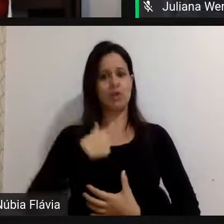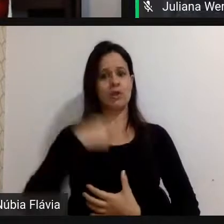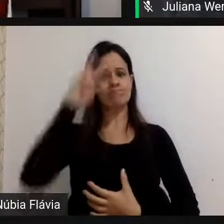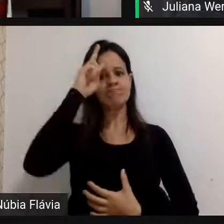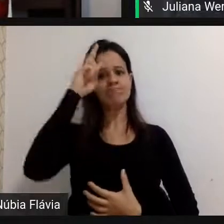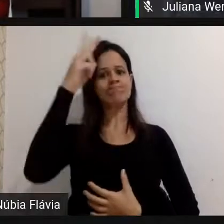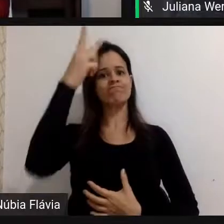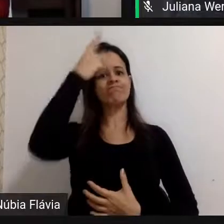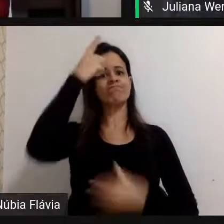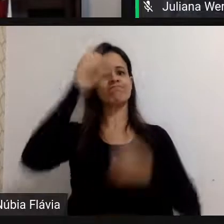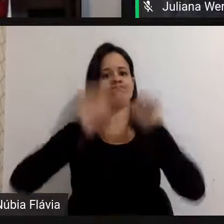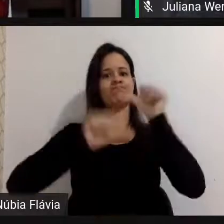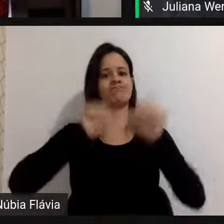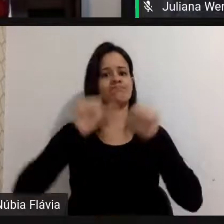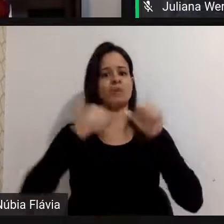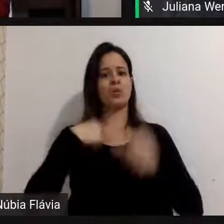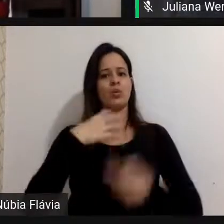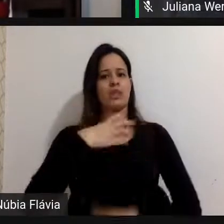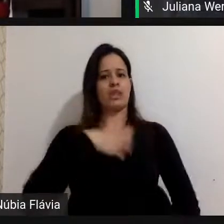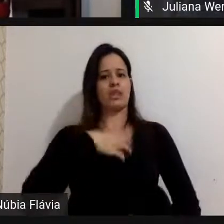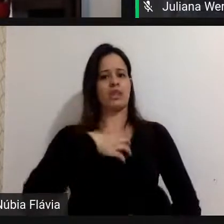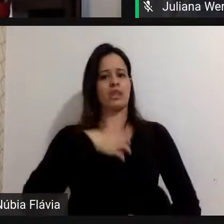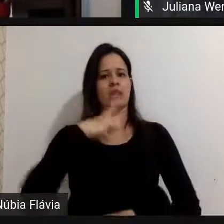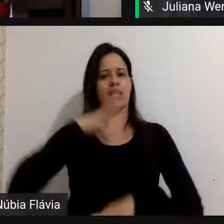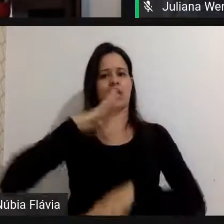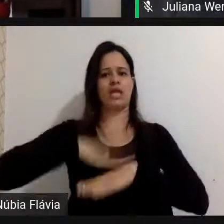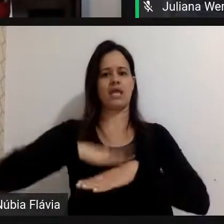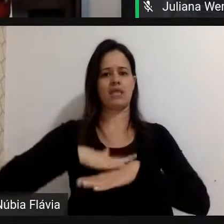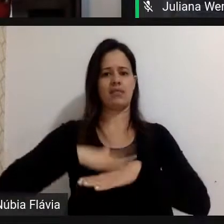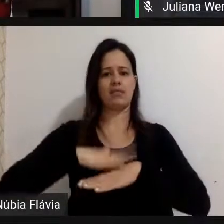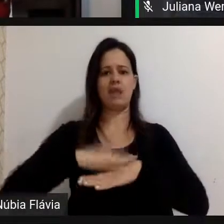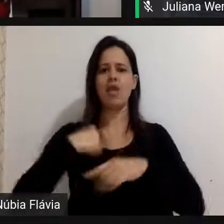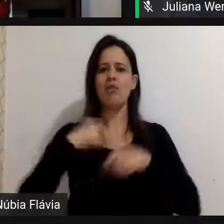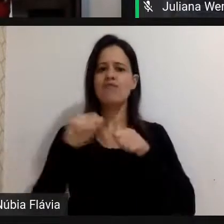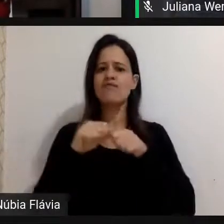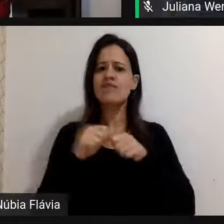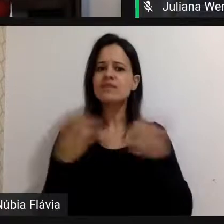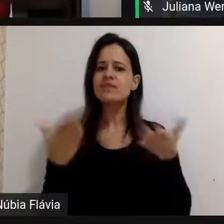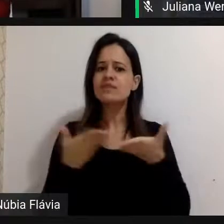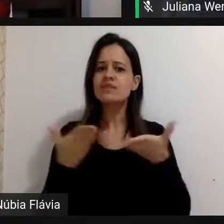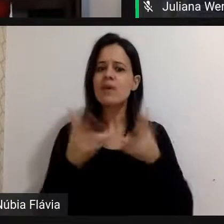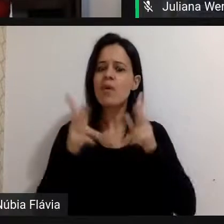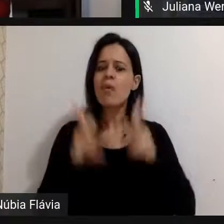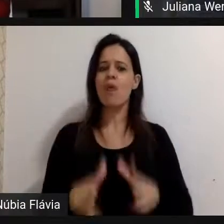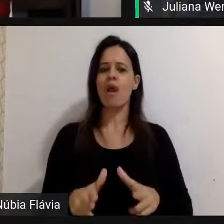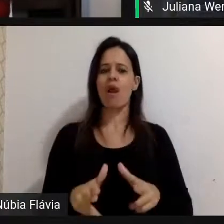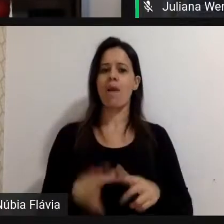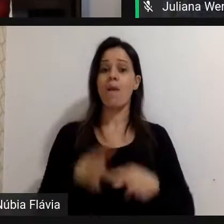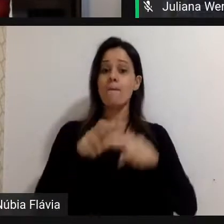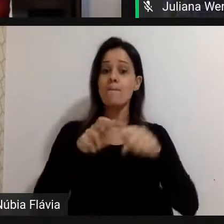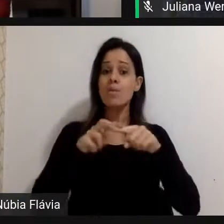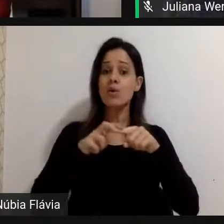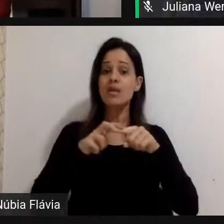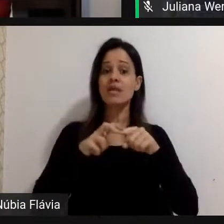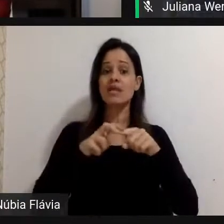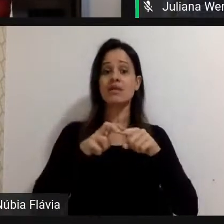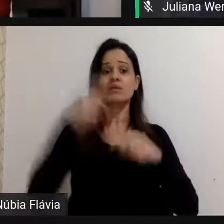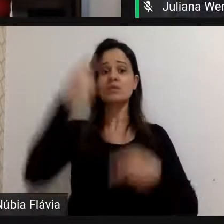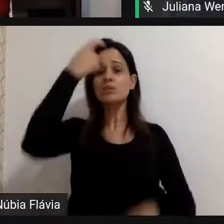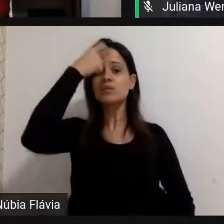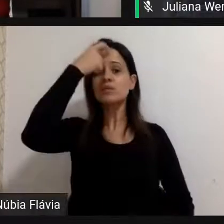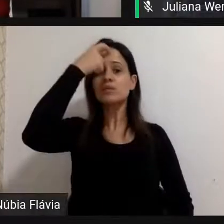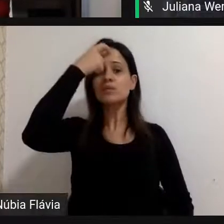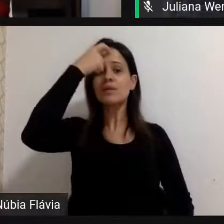eu conseguisse ter a minha independência, fazer as coisas que eu faço hoje. Então, assim, essa parte de crenças é realmente